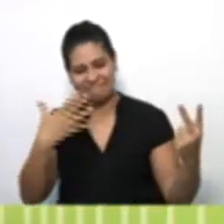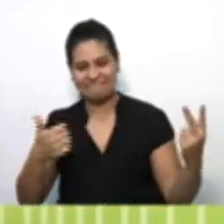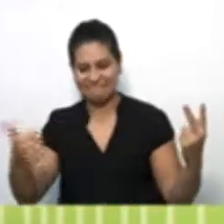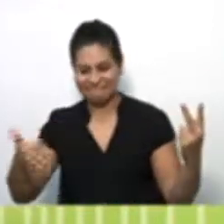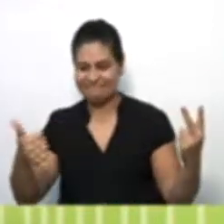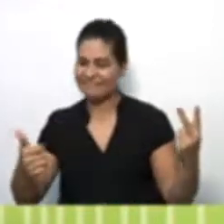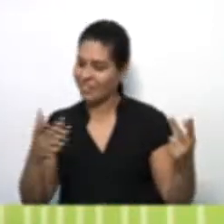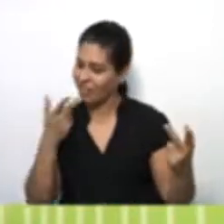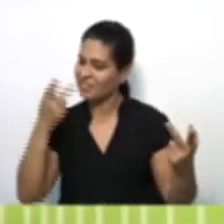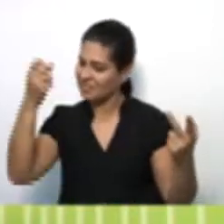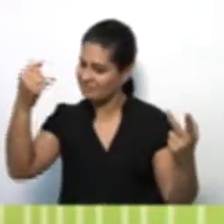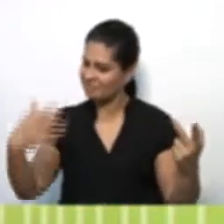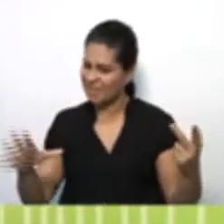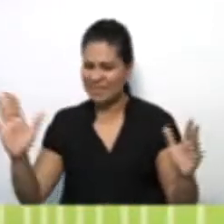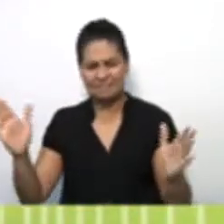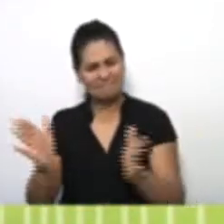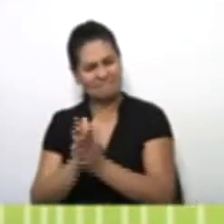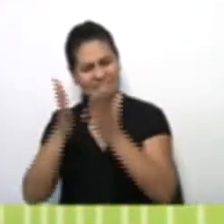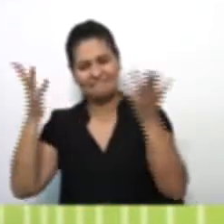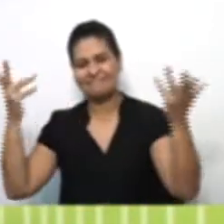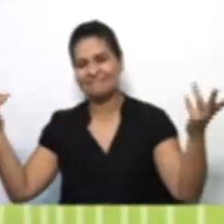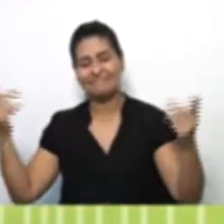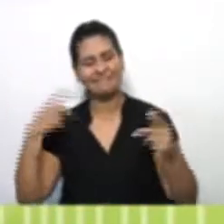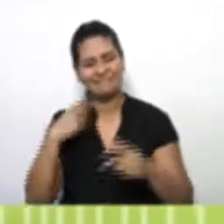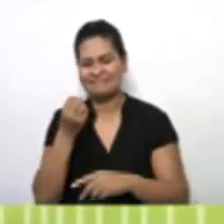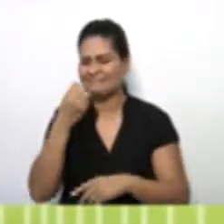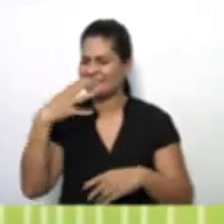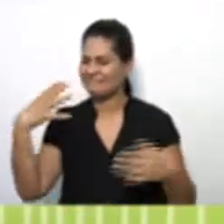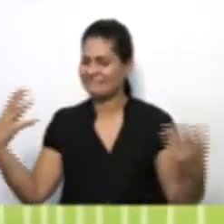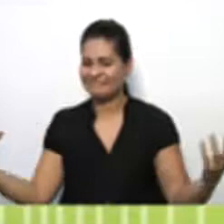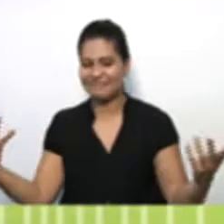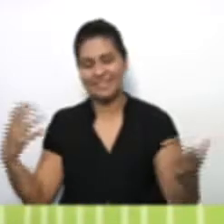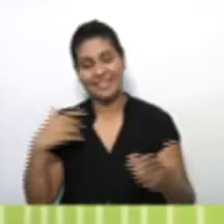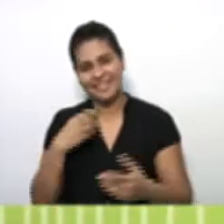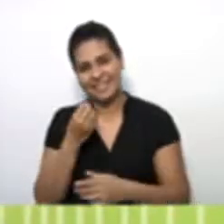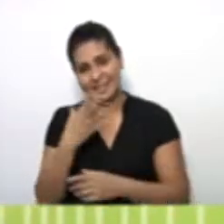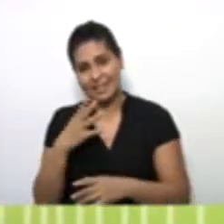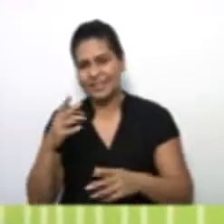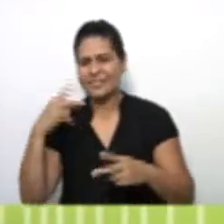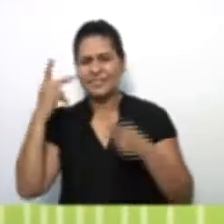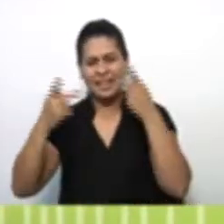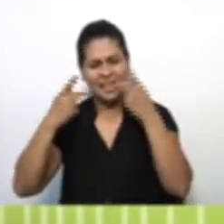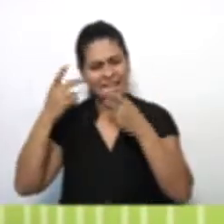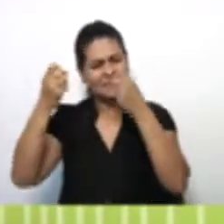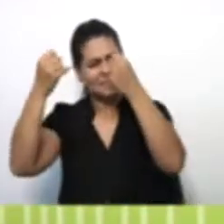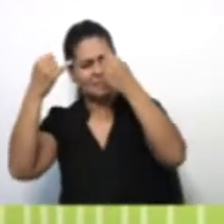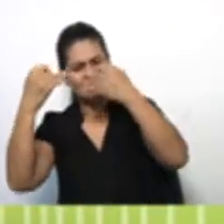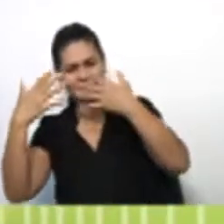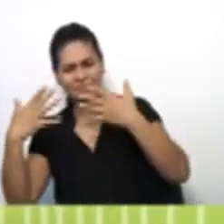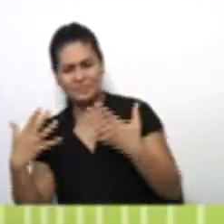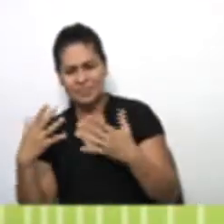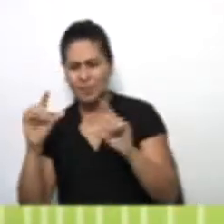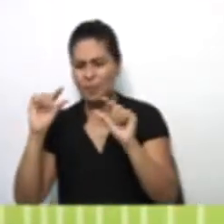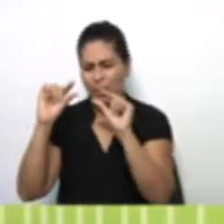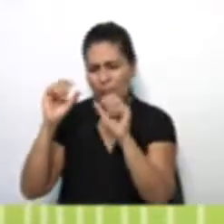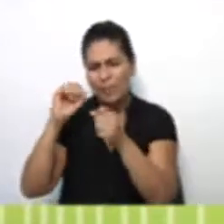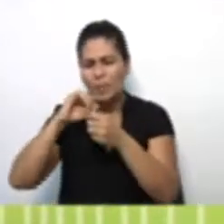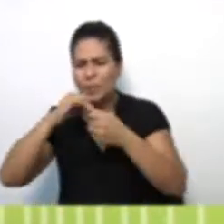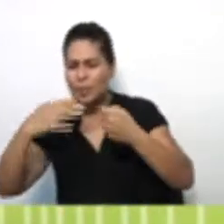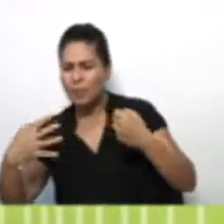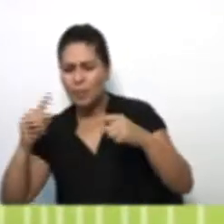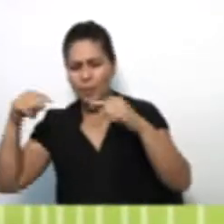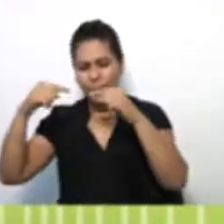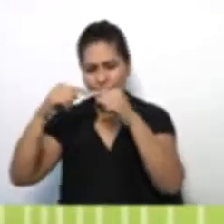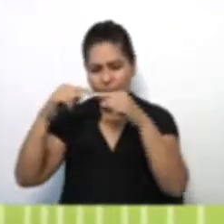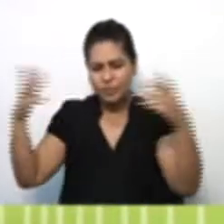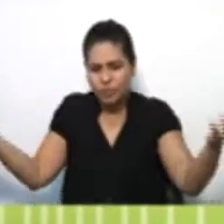vou falar uma coisa para vocês. Que maravilha, né? São muito bons, né? Eles falaram aí um breve conceito dos nossos